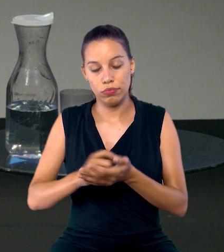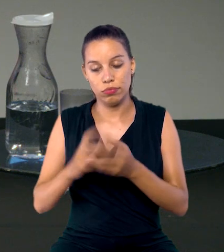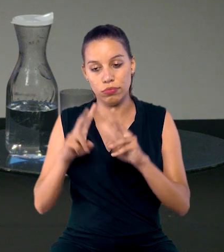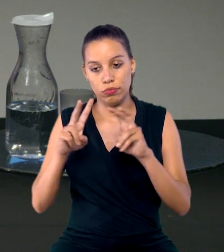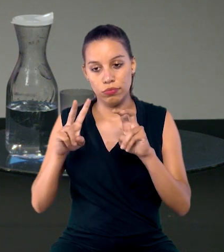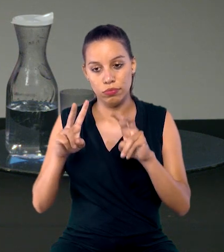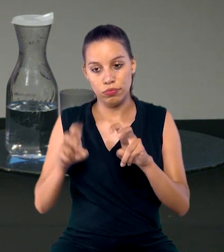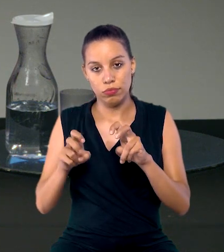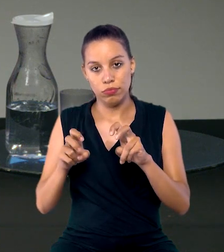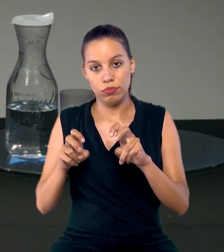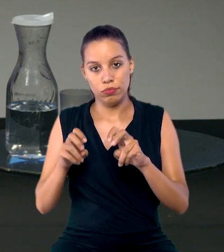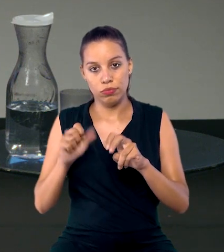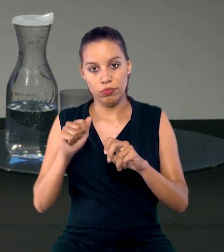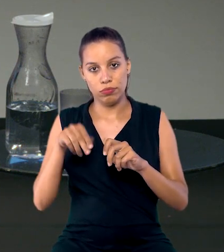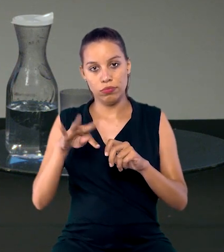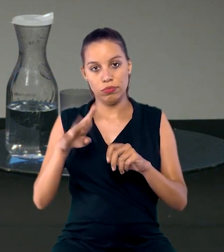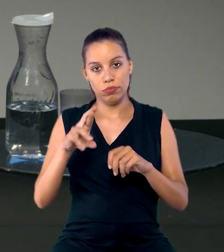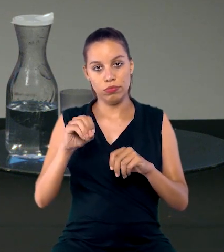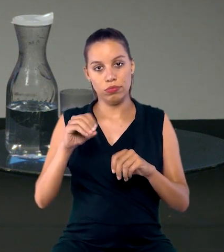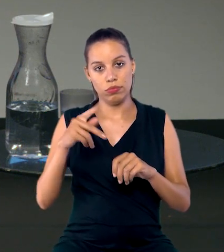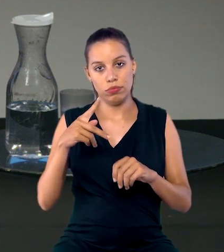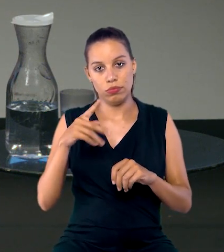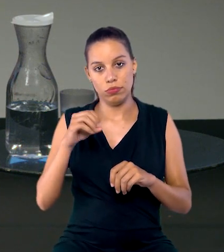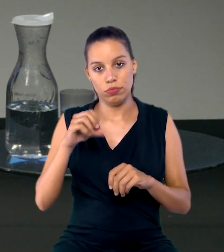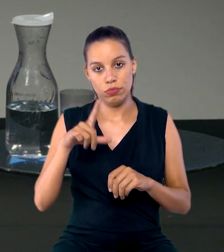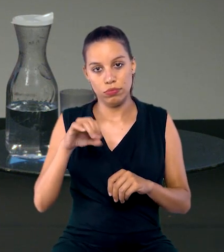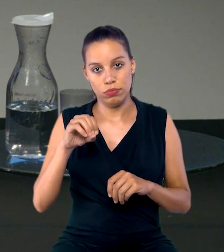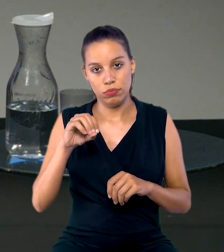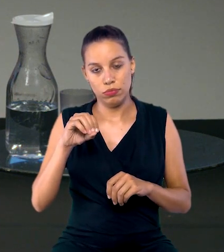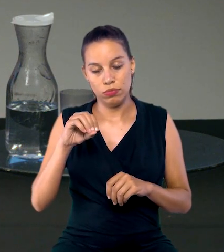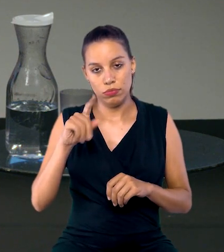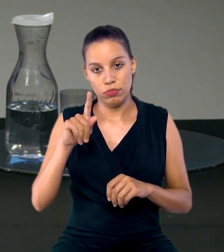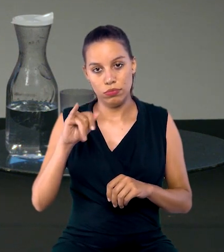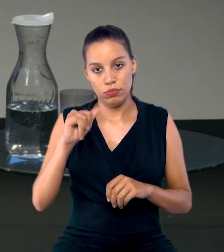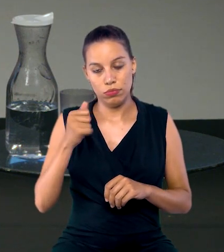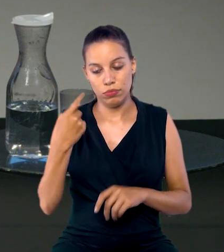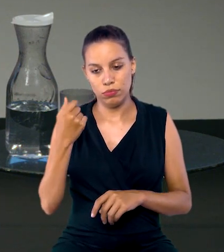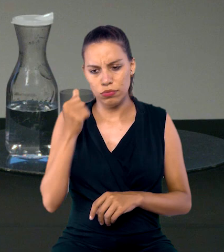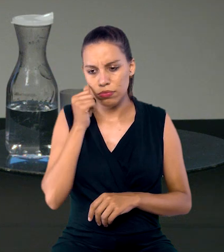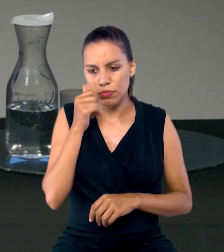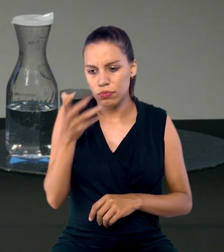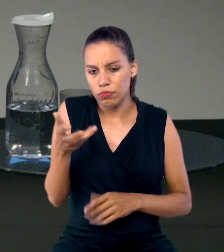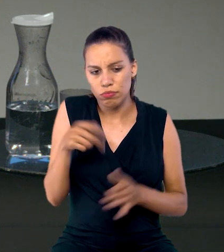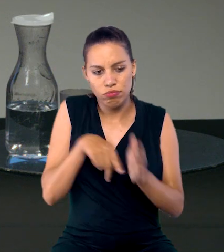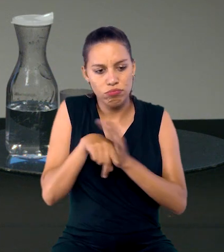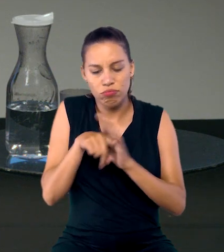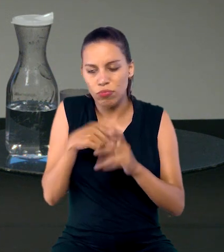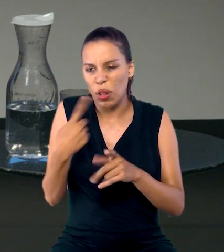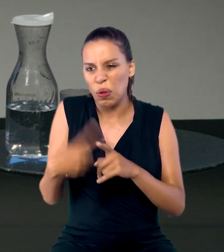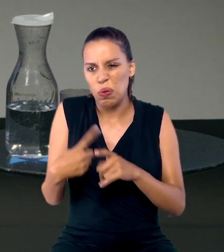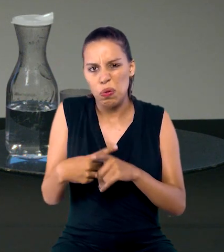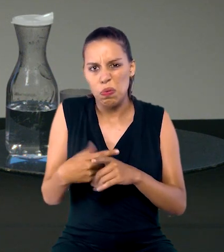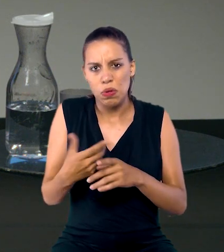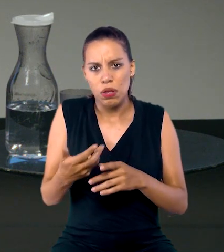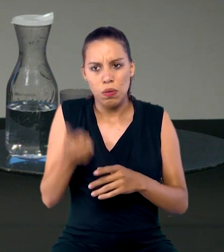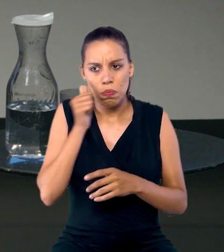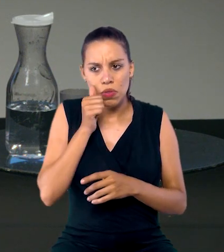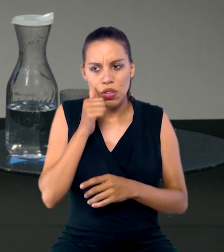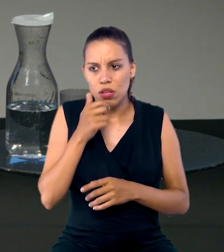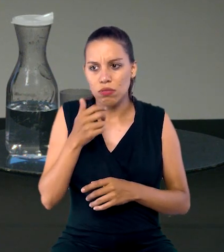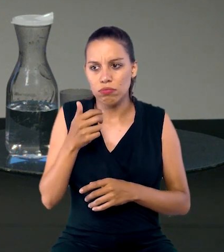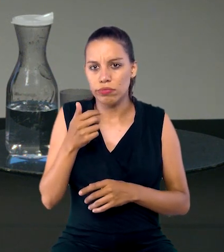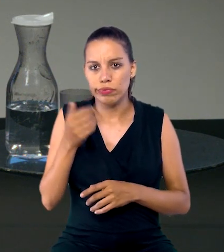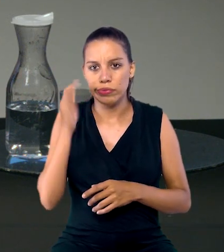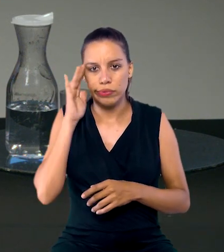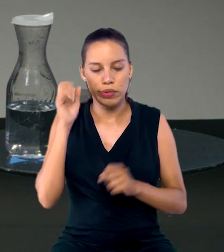fazer antropologia porque ela não se reconhecia na